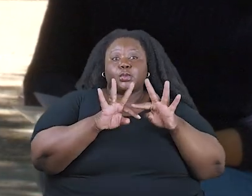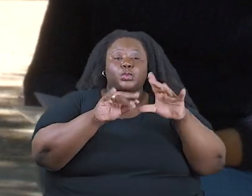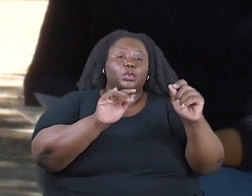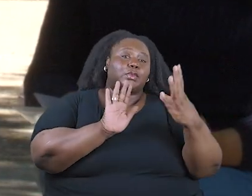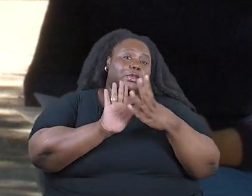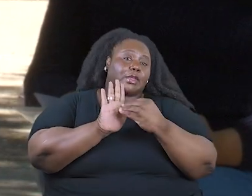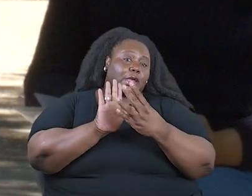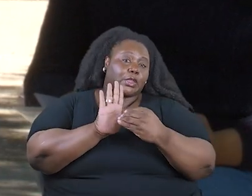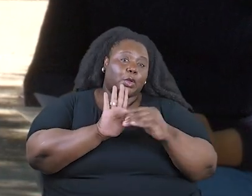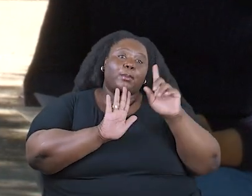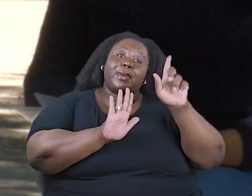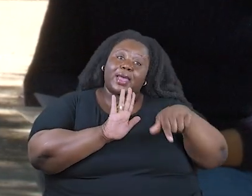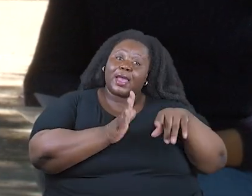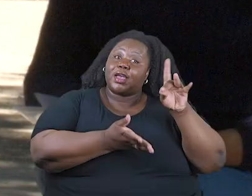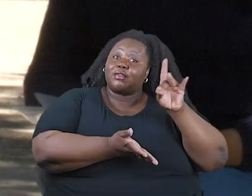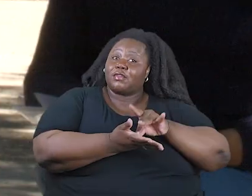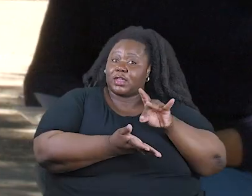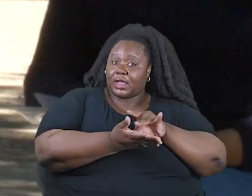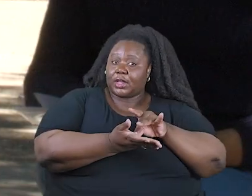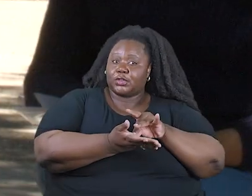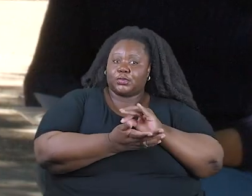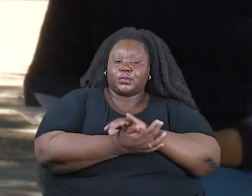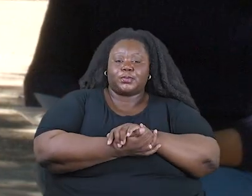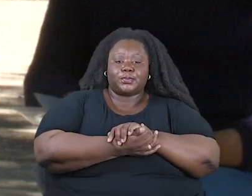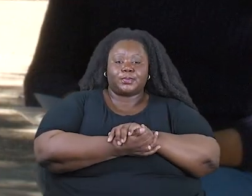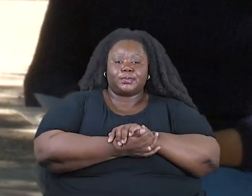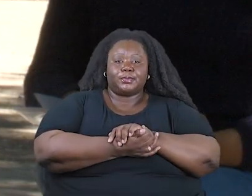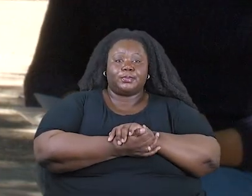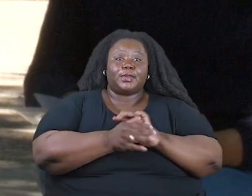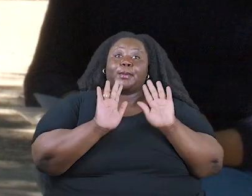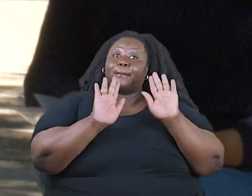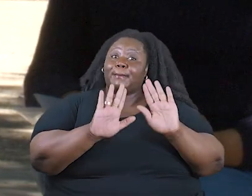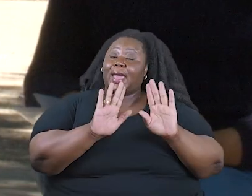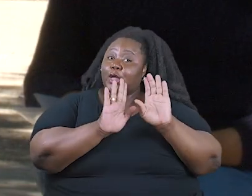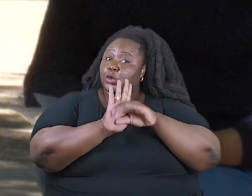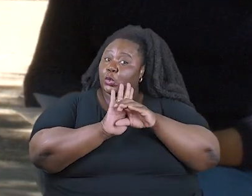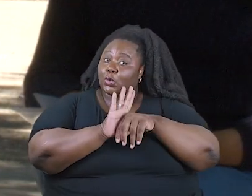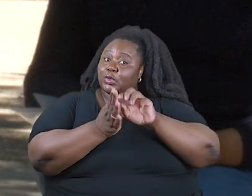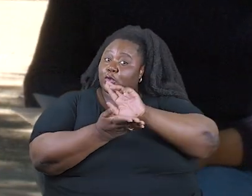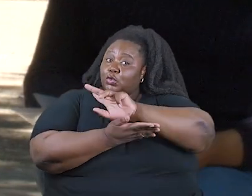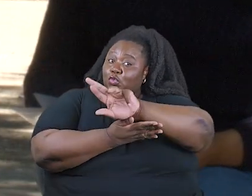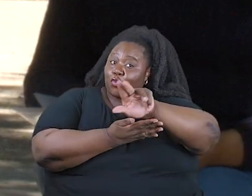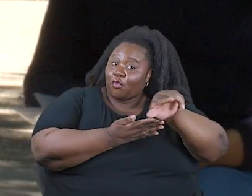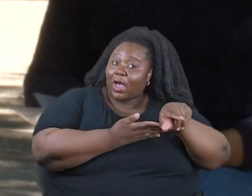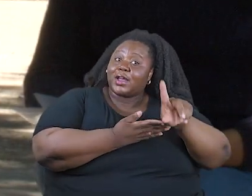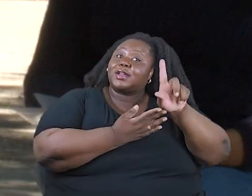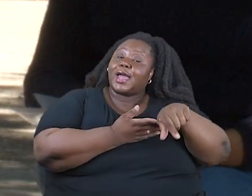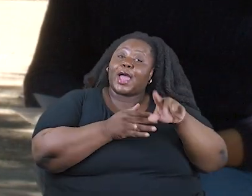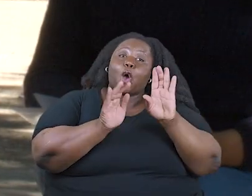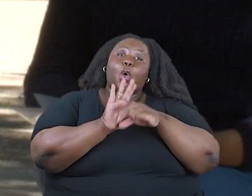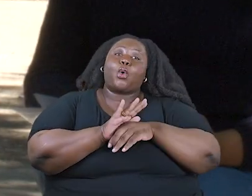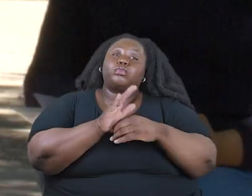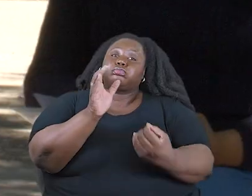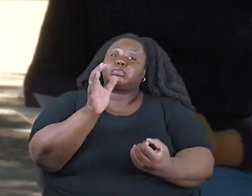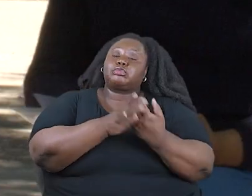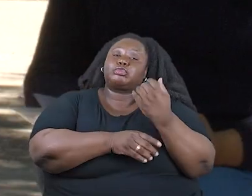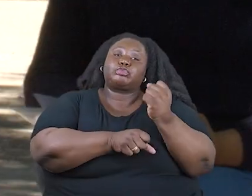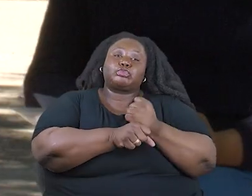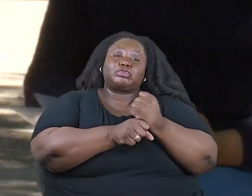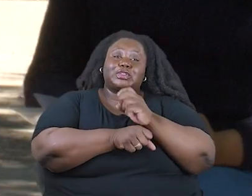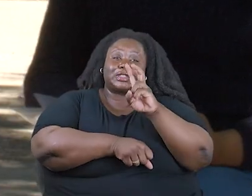de uma gravura são originais. Mas o conceito de múltiplo é um conceito que vai surgir nos anos